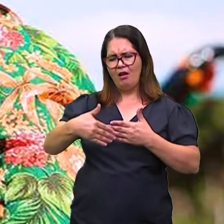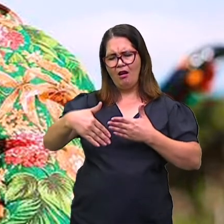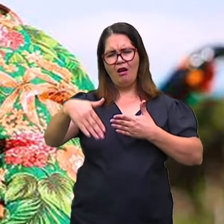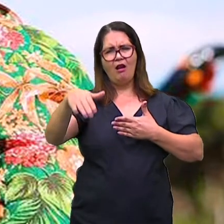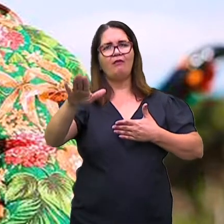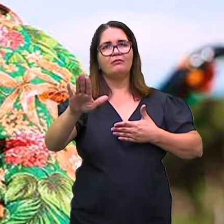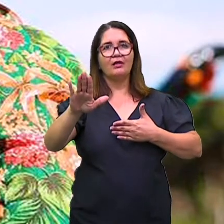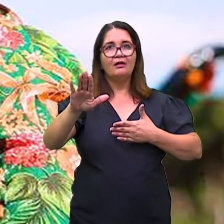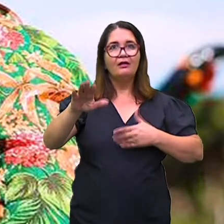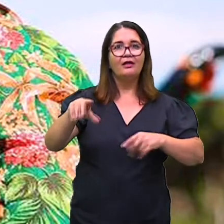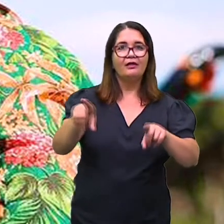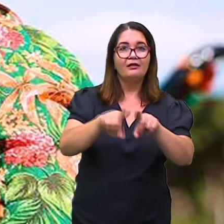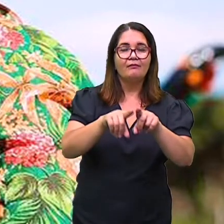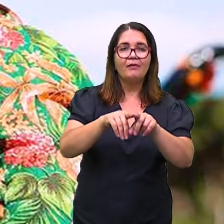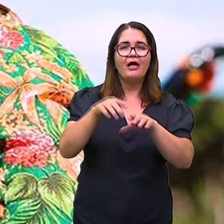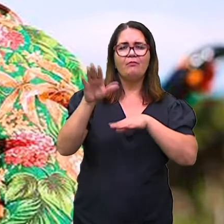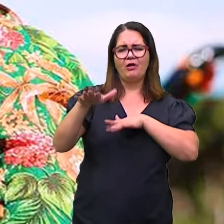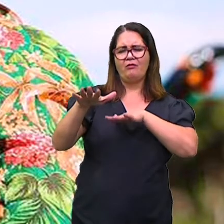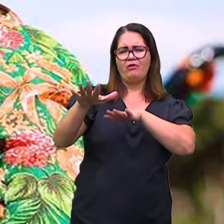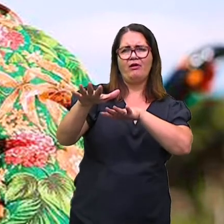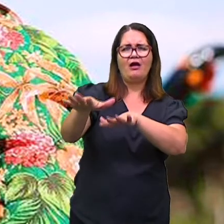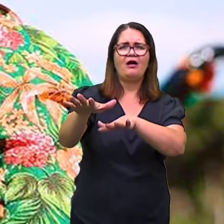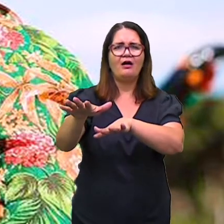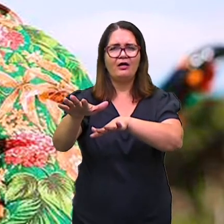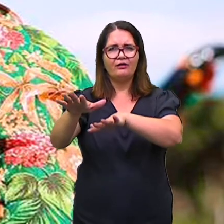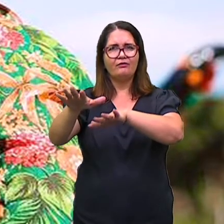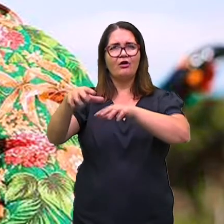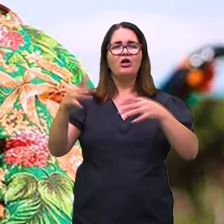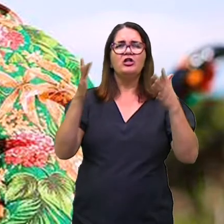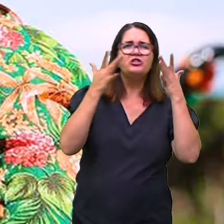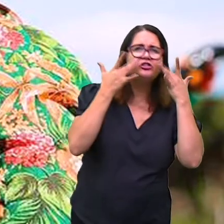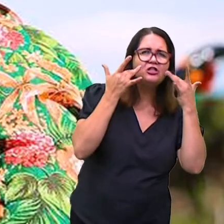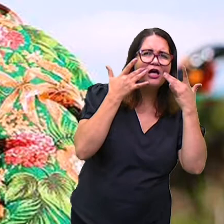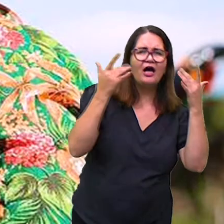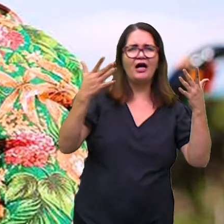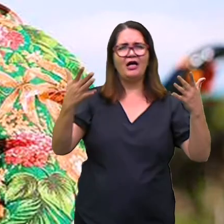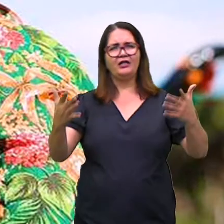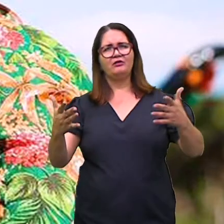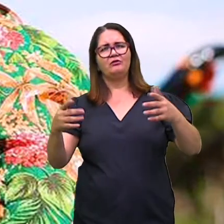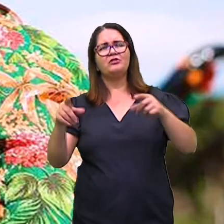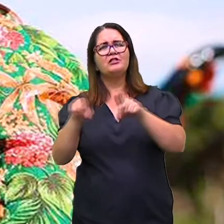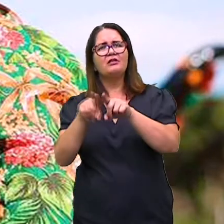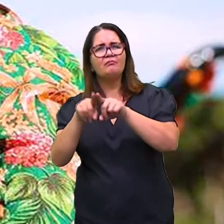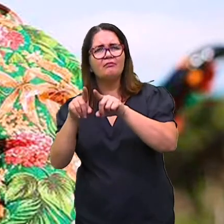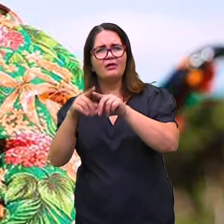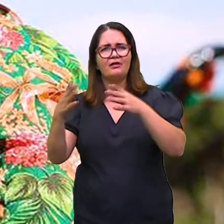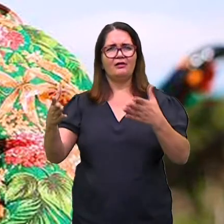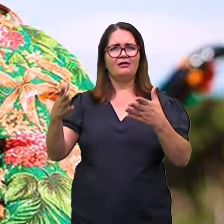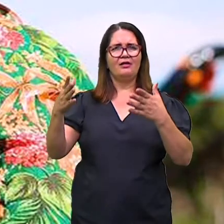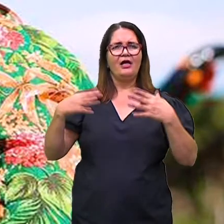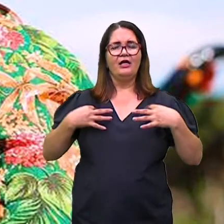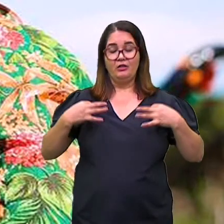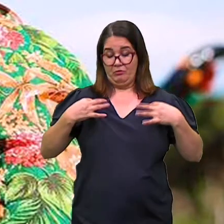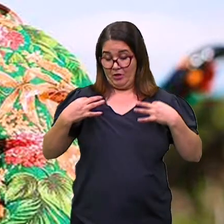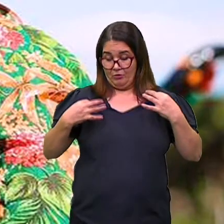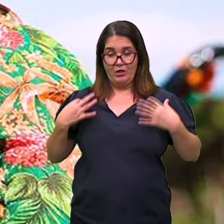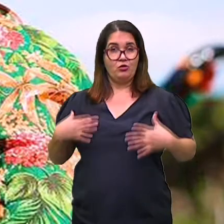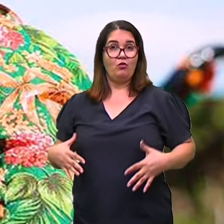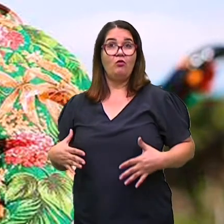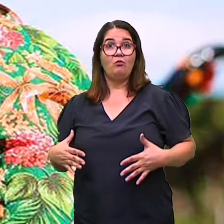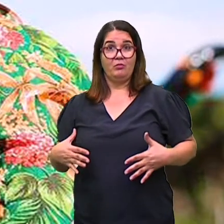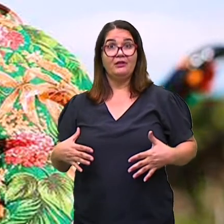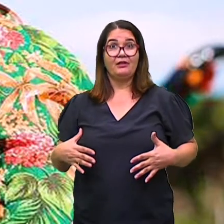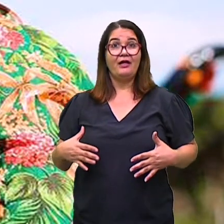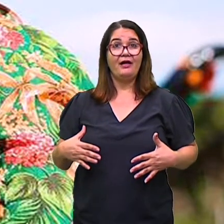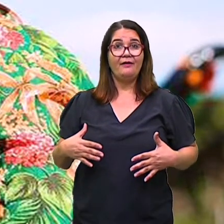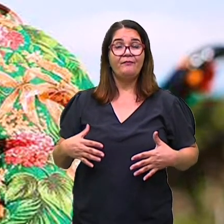carreiras equestres, coreografadas, diálogos, exercícios, torneios, à moda medieval. Os mascarados